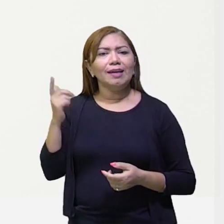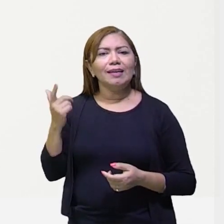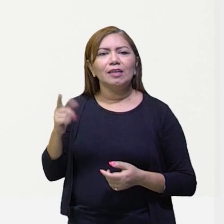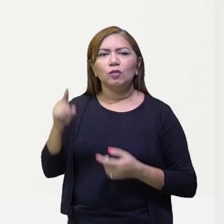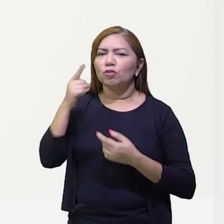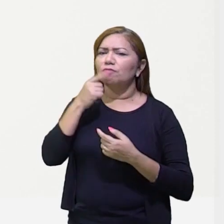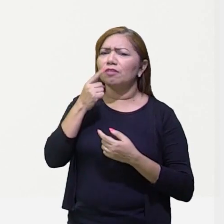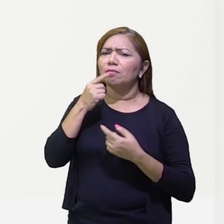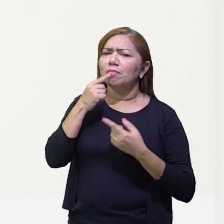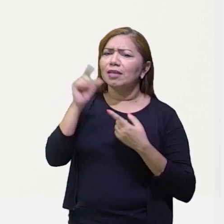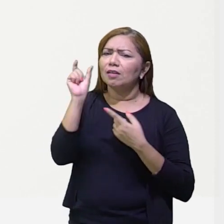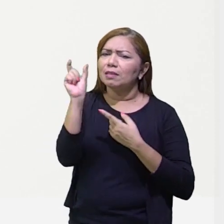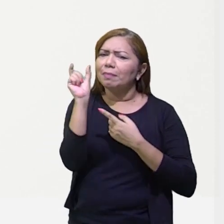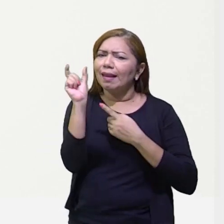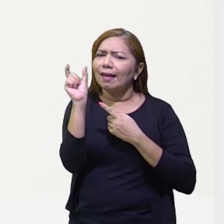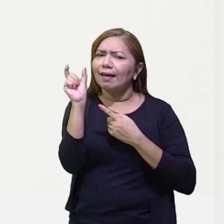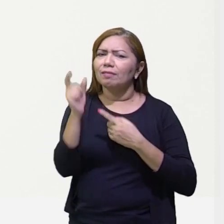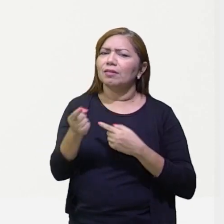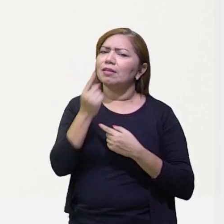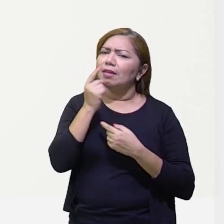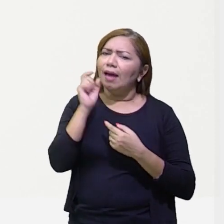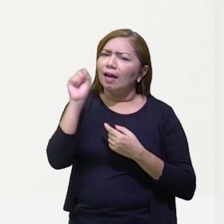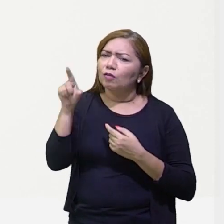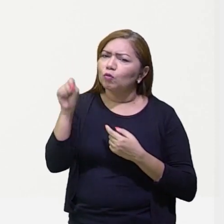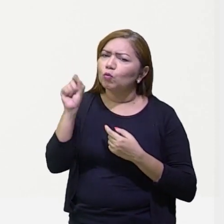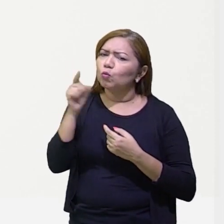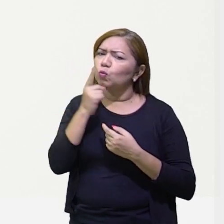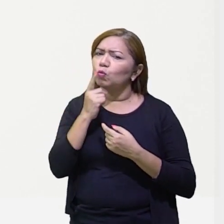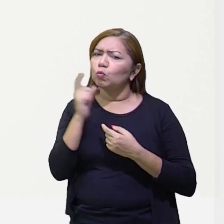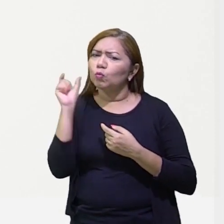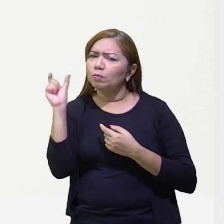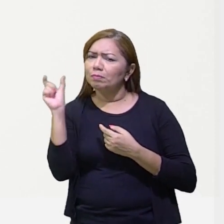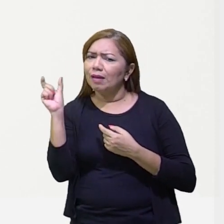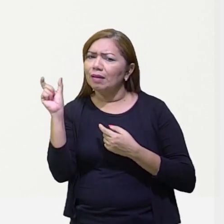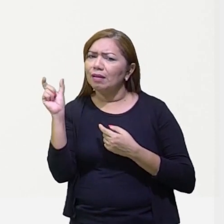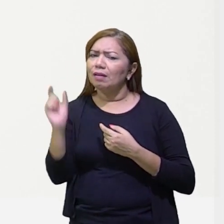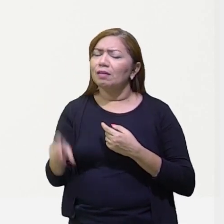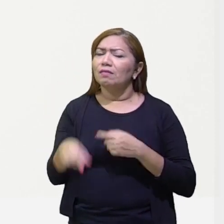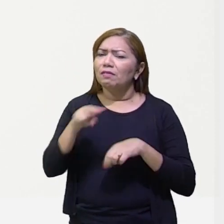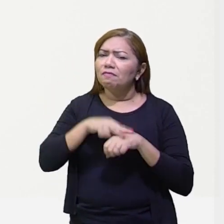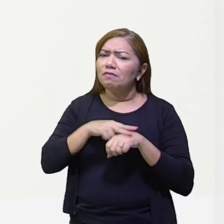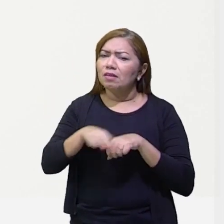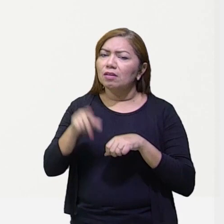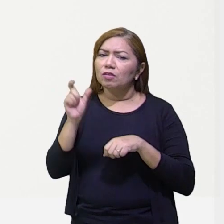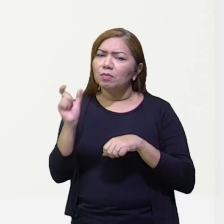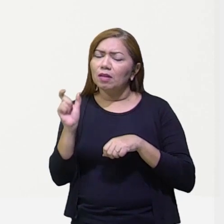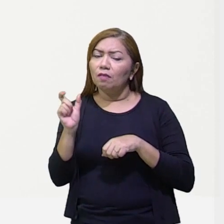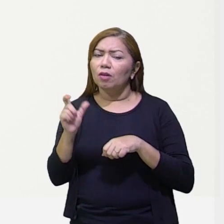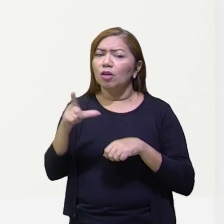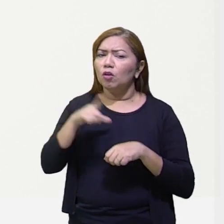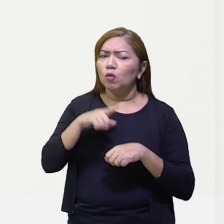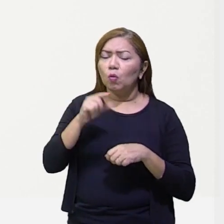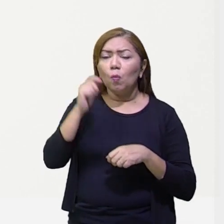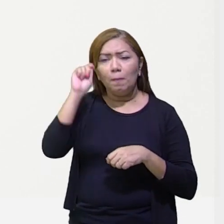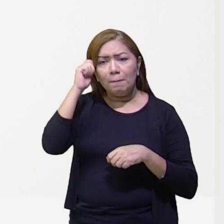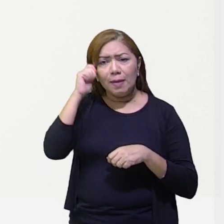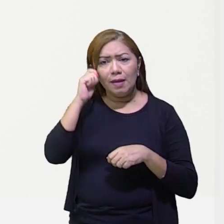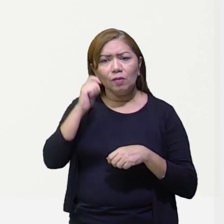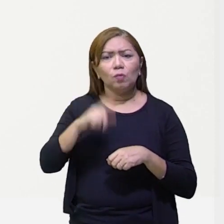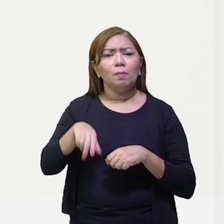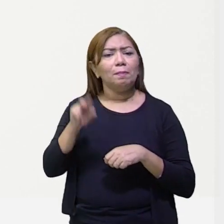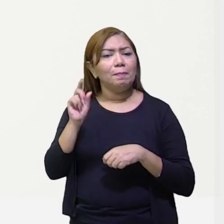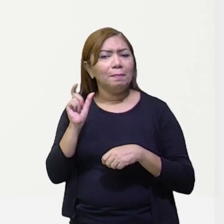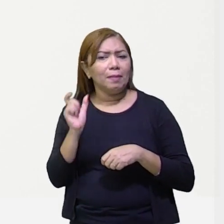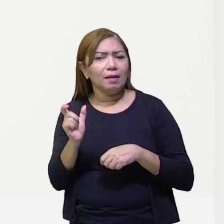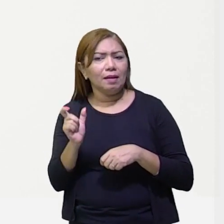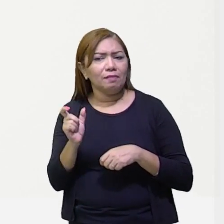gente? De vermelho, azul, verde, preto. Bom, são os elementos que compõem a divisão, tá certo? Então, vamos começar. Esse